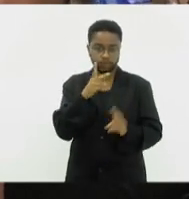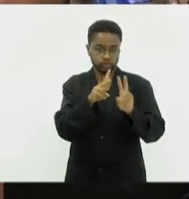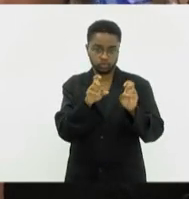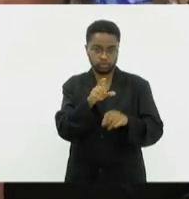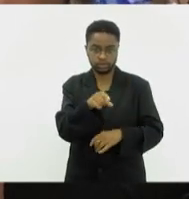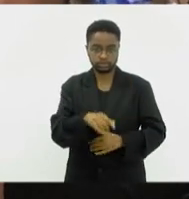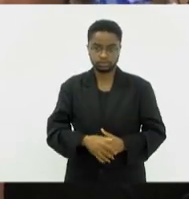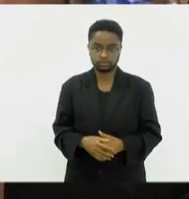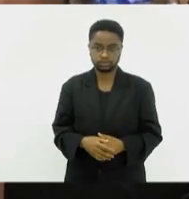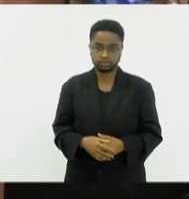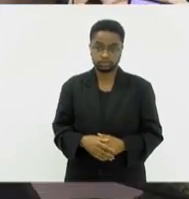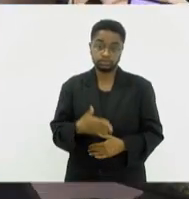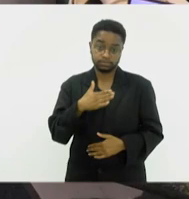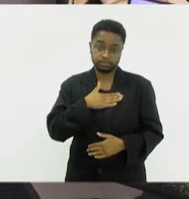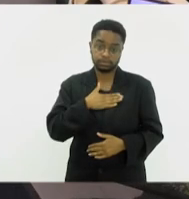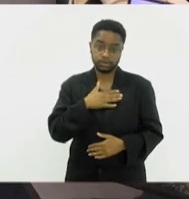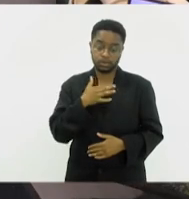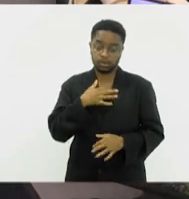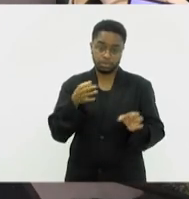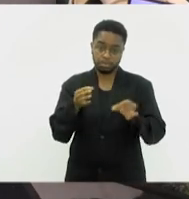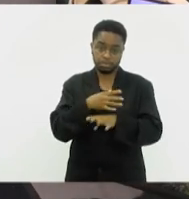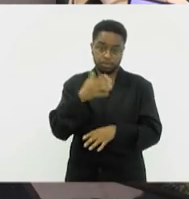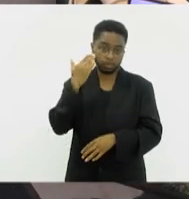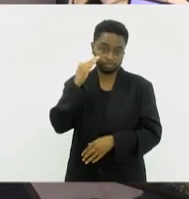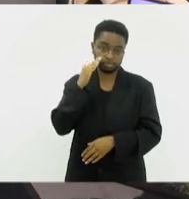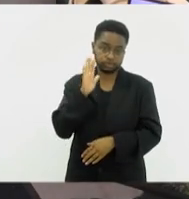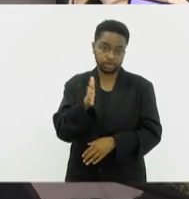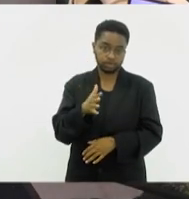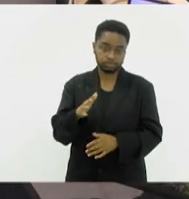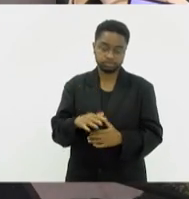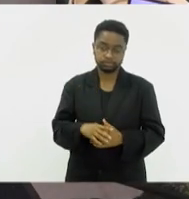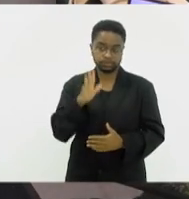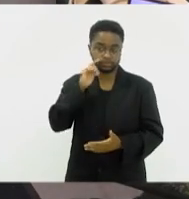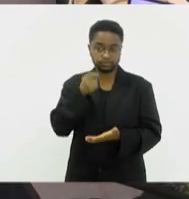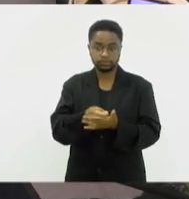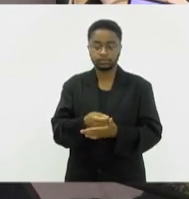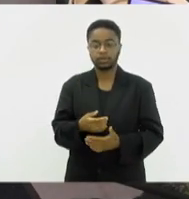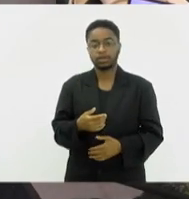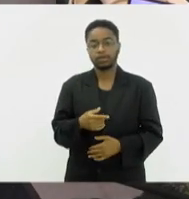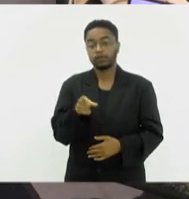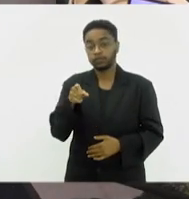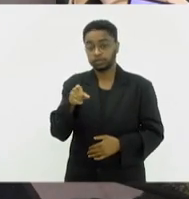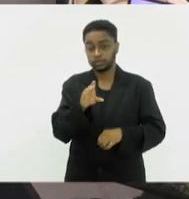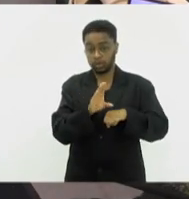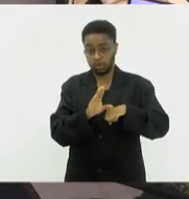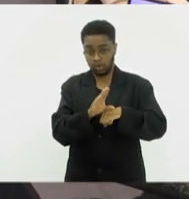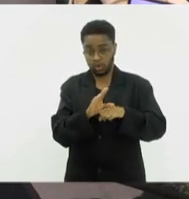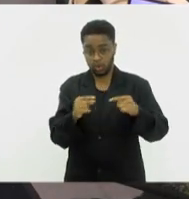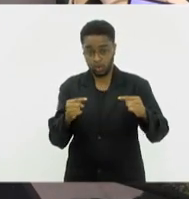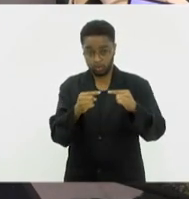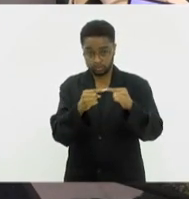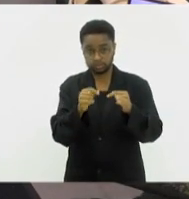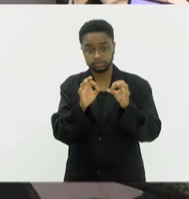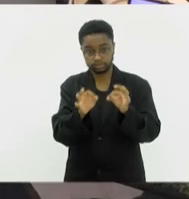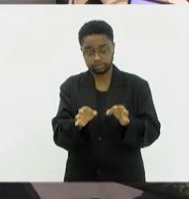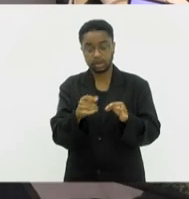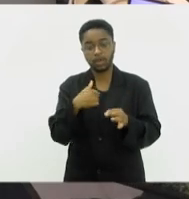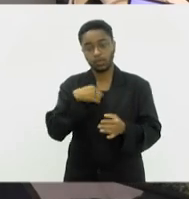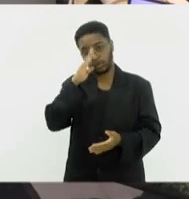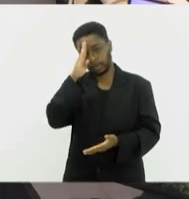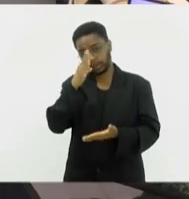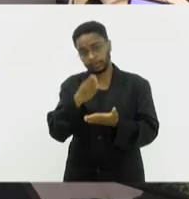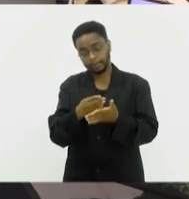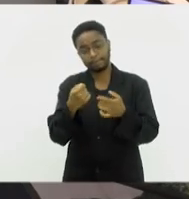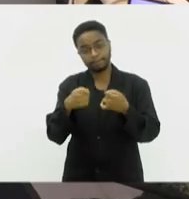Então, para mim, minha convicção está formada. Como constitucionalista que és, né, acredito que tem que ter